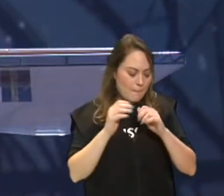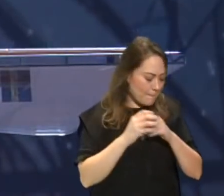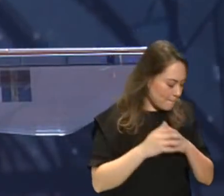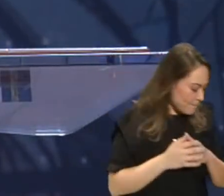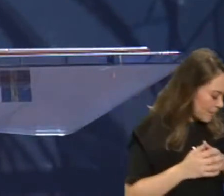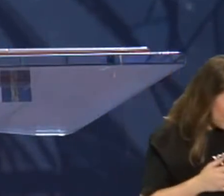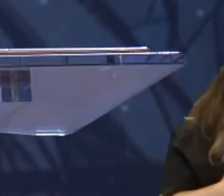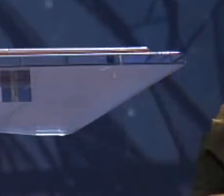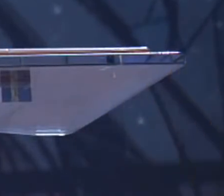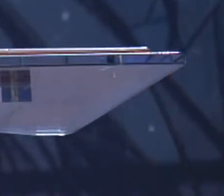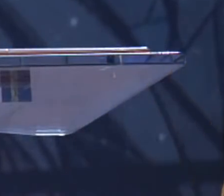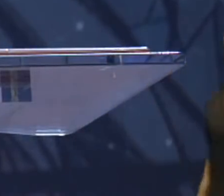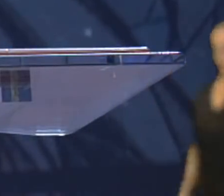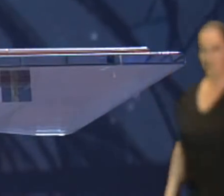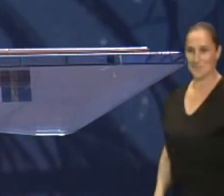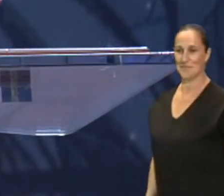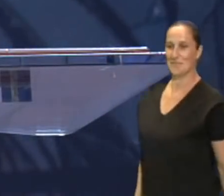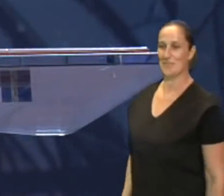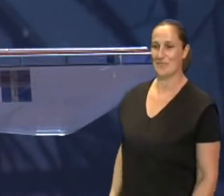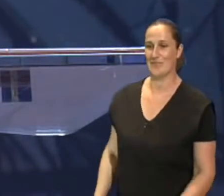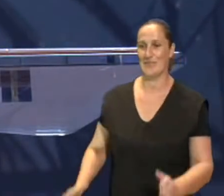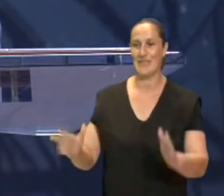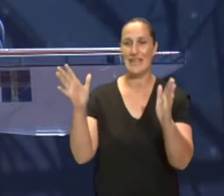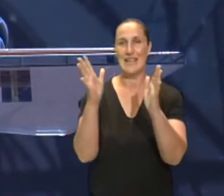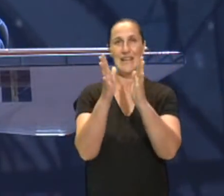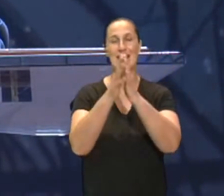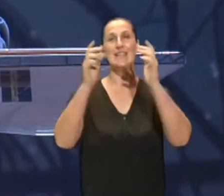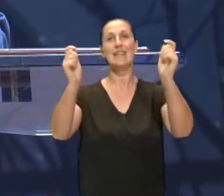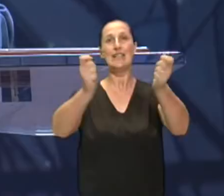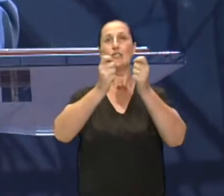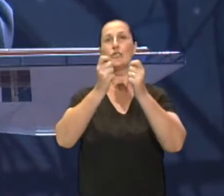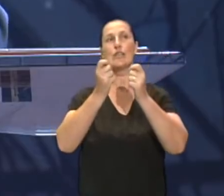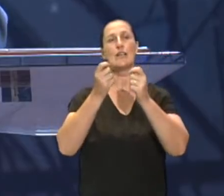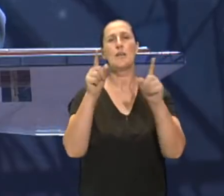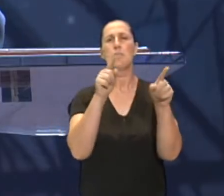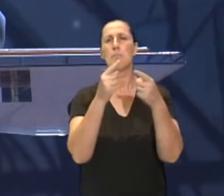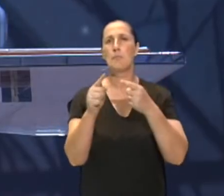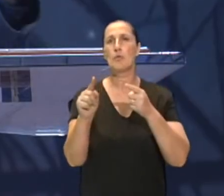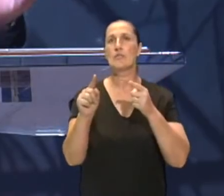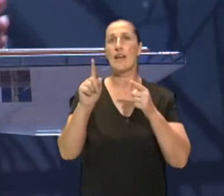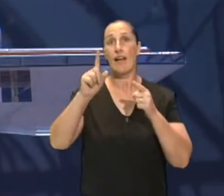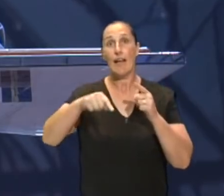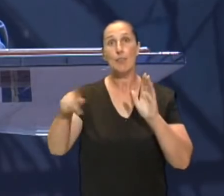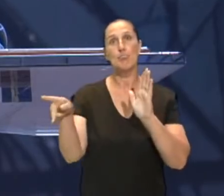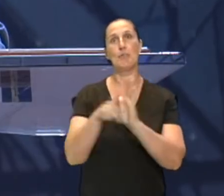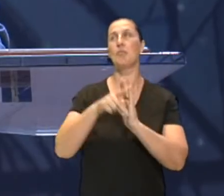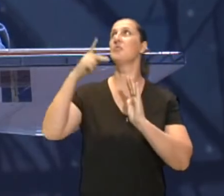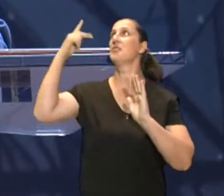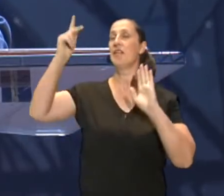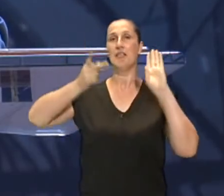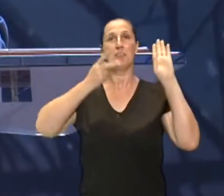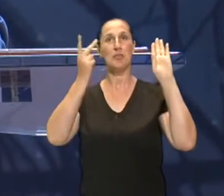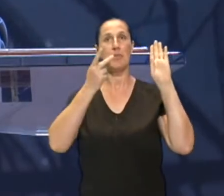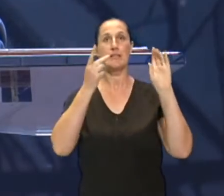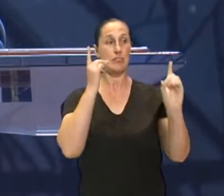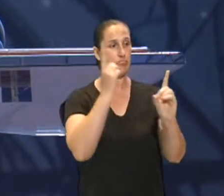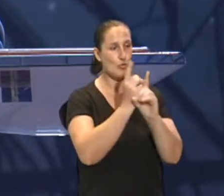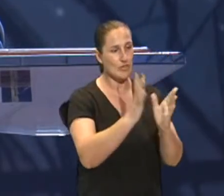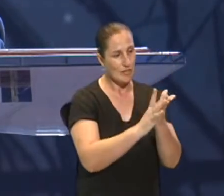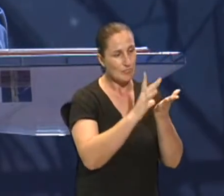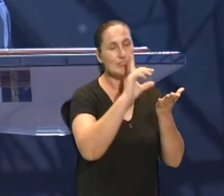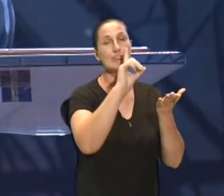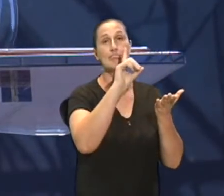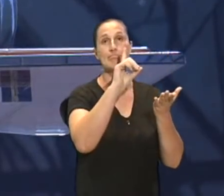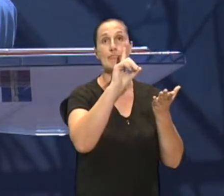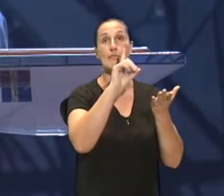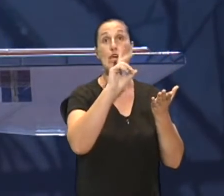Aleluia, essa canção é uma promessa de Deus que a gente encontra em todas as Escrituras, de que